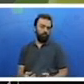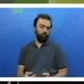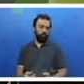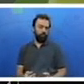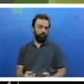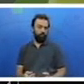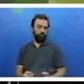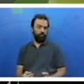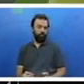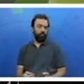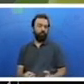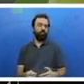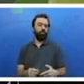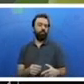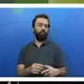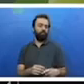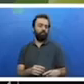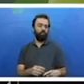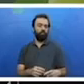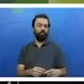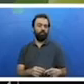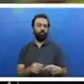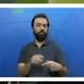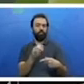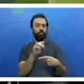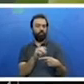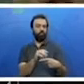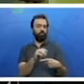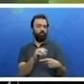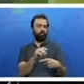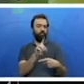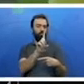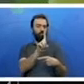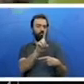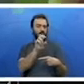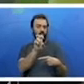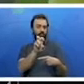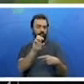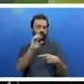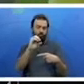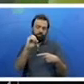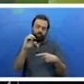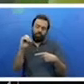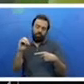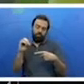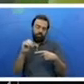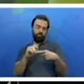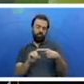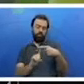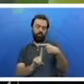Ó, 15.000 dividido por 150 daria 1.000.